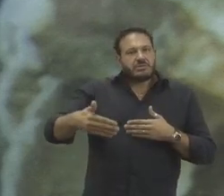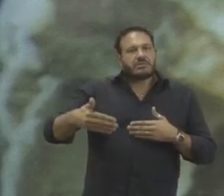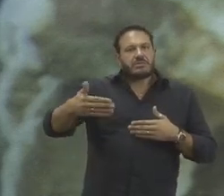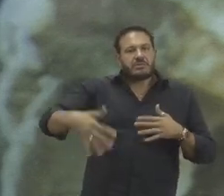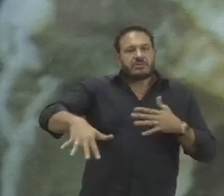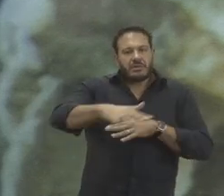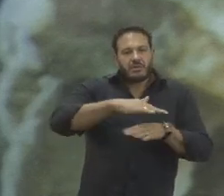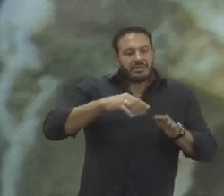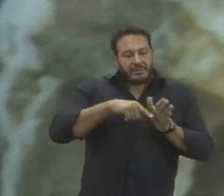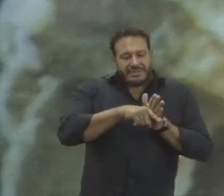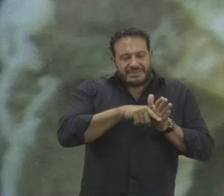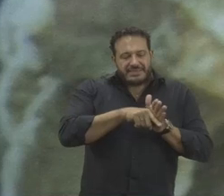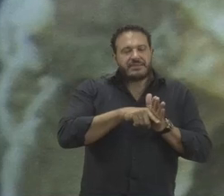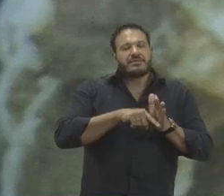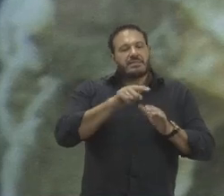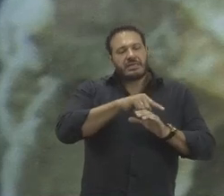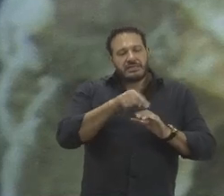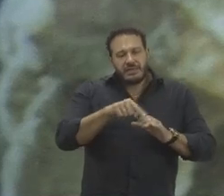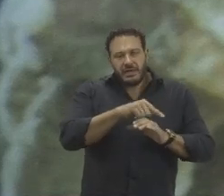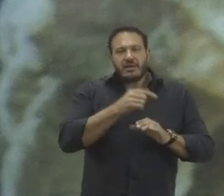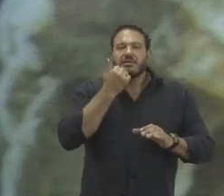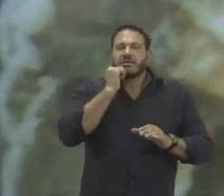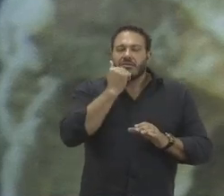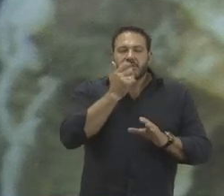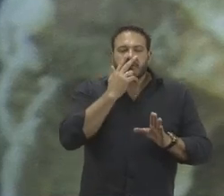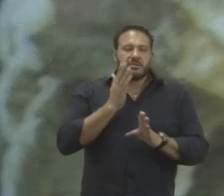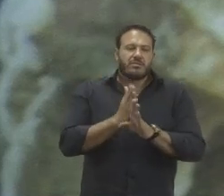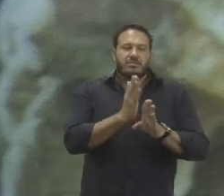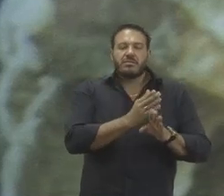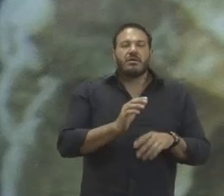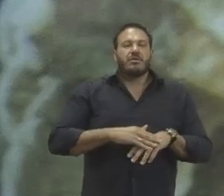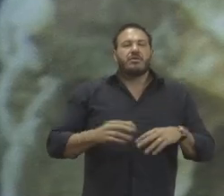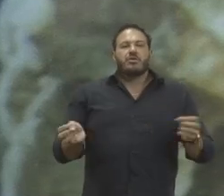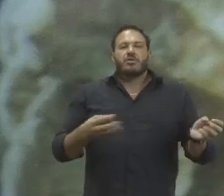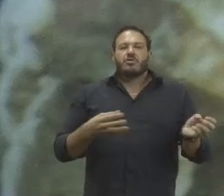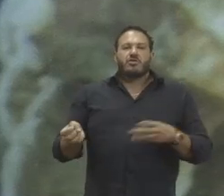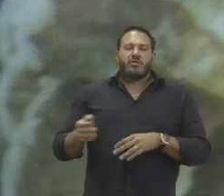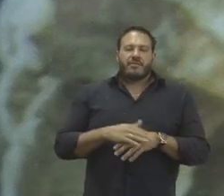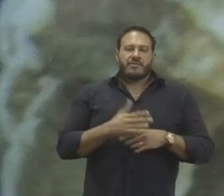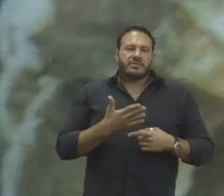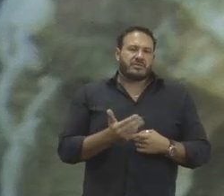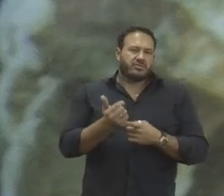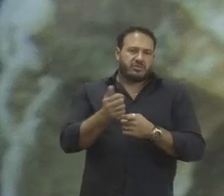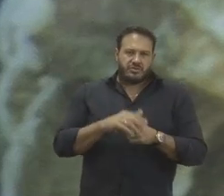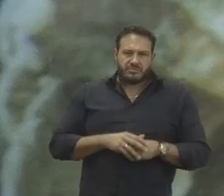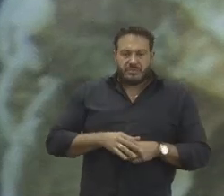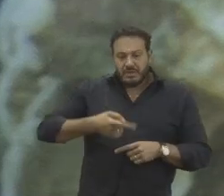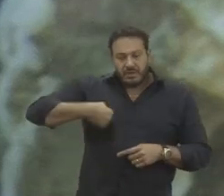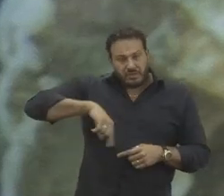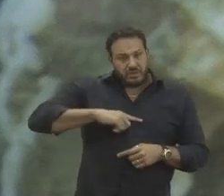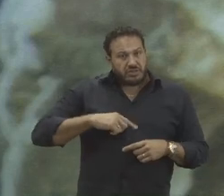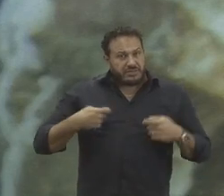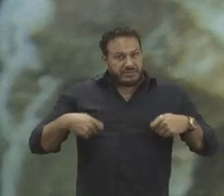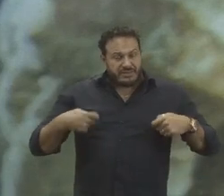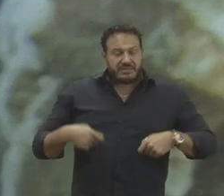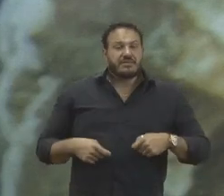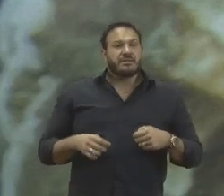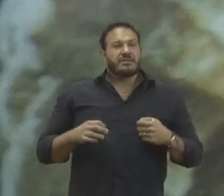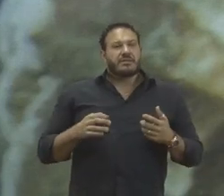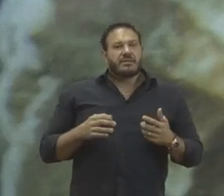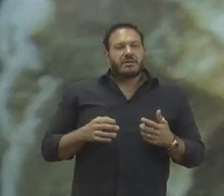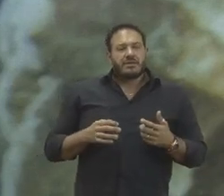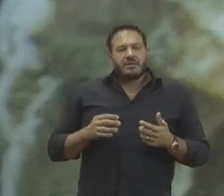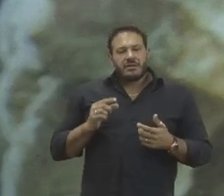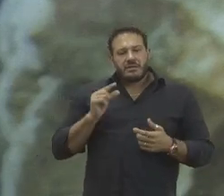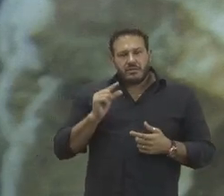respostas né Para que surjam novas tecnologias não não a gente eh precisa pisar